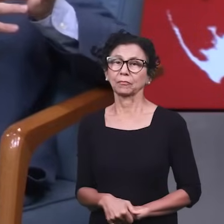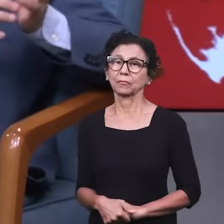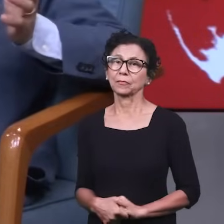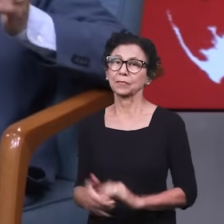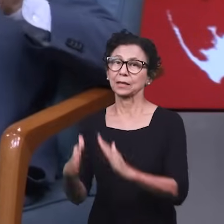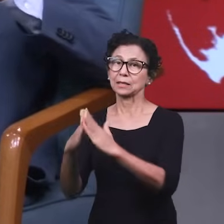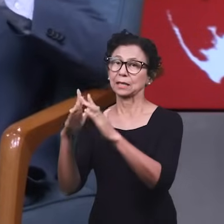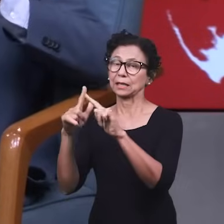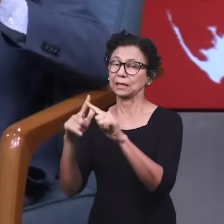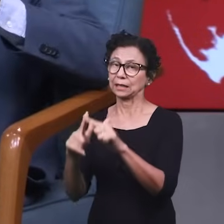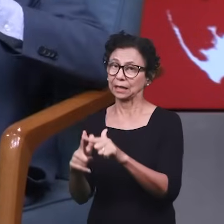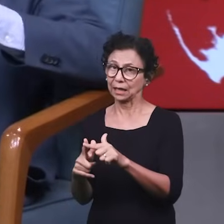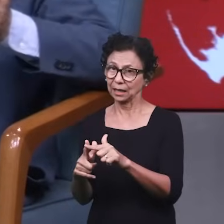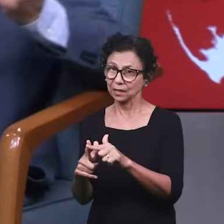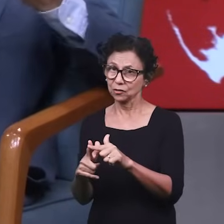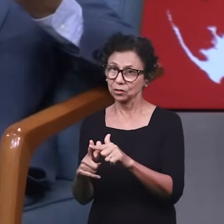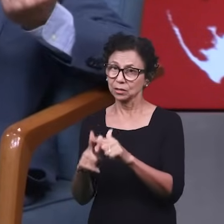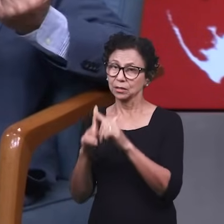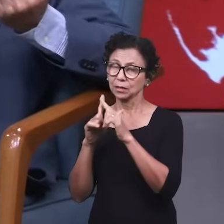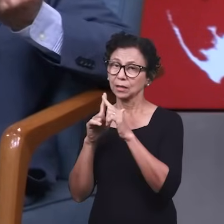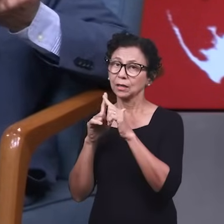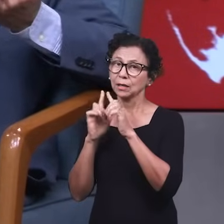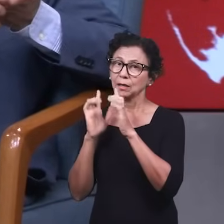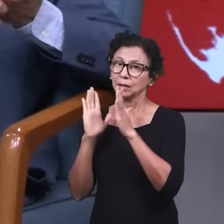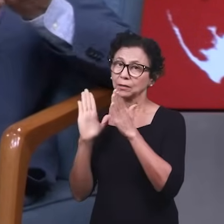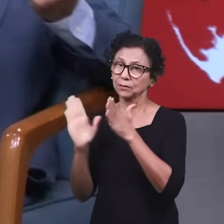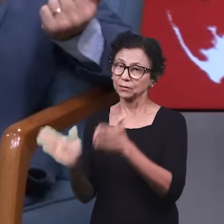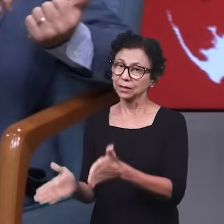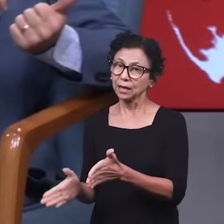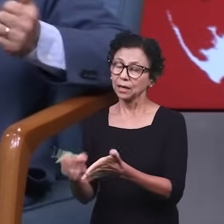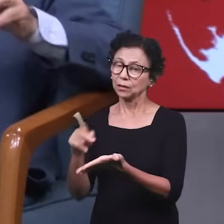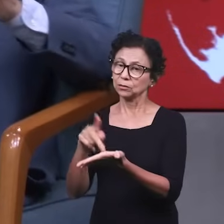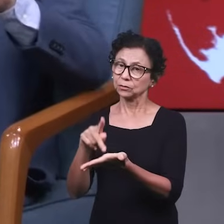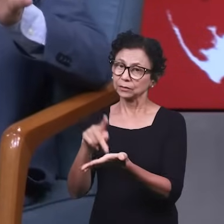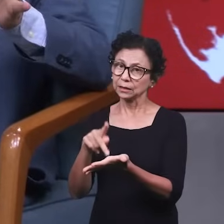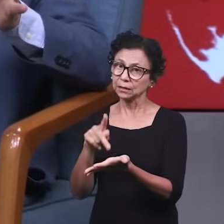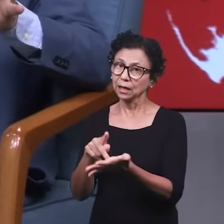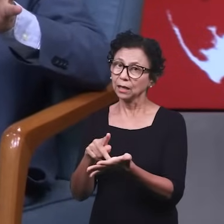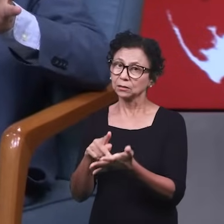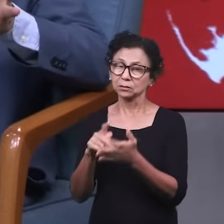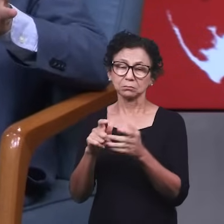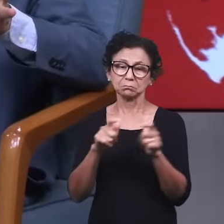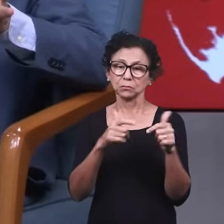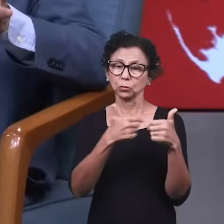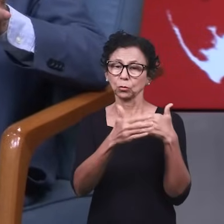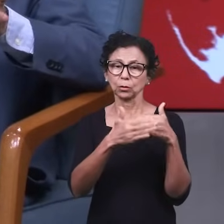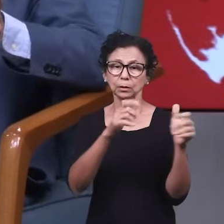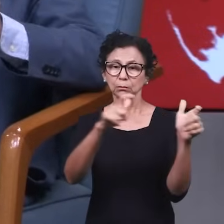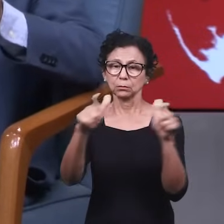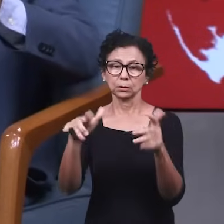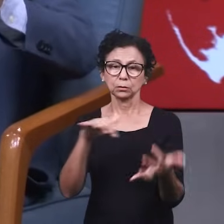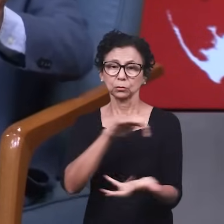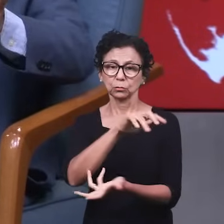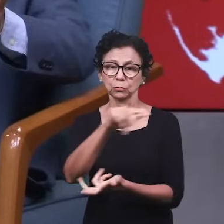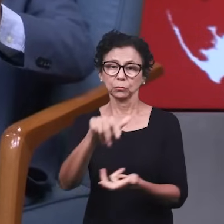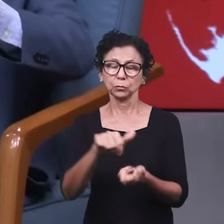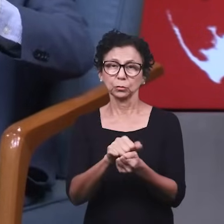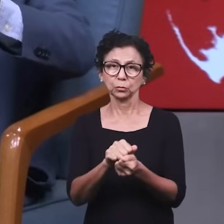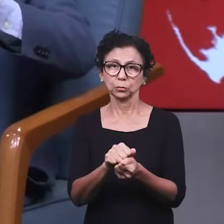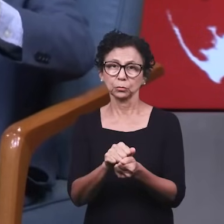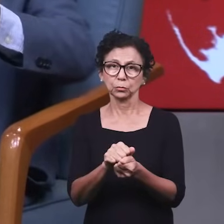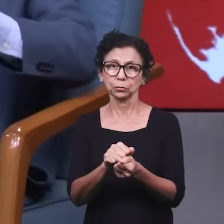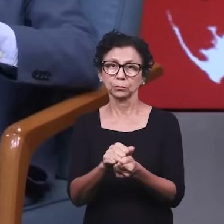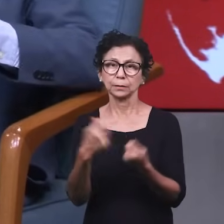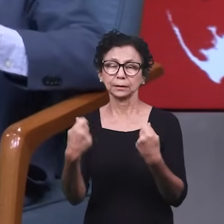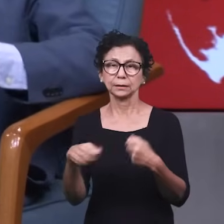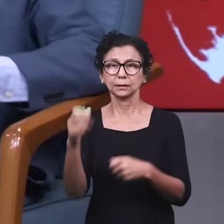batizada com o Espírito Santo, igreja com dons espirituais, que é a igreja fiel, que é a igreja verdadeira, seja onde ela estiver. Ela tem